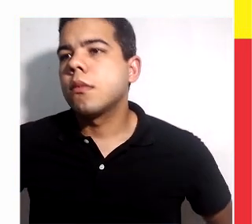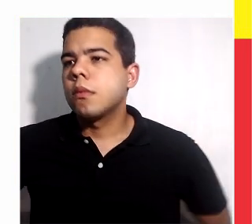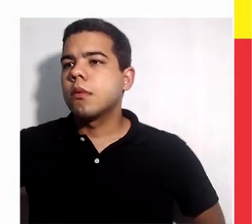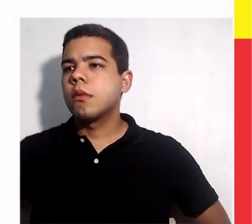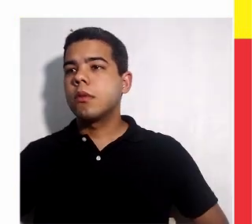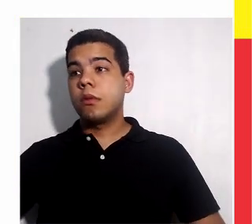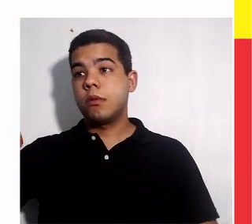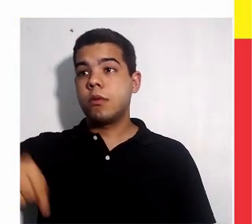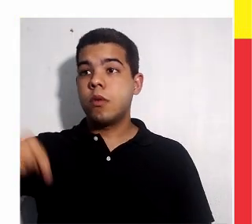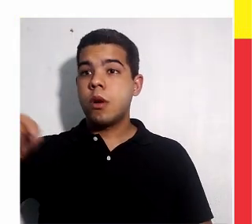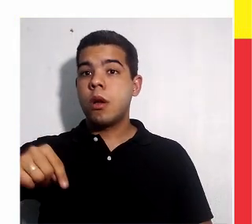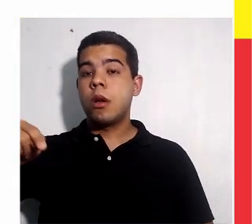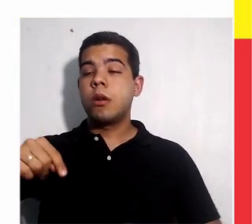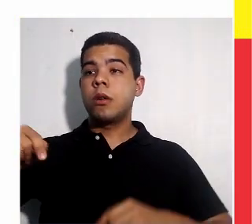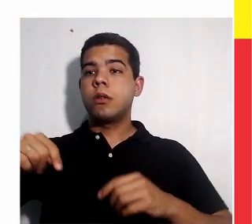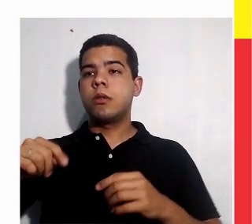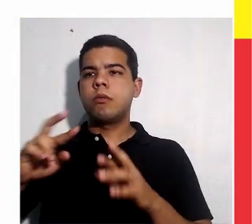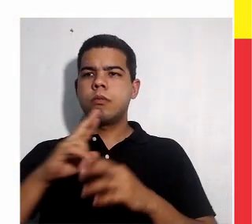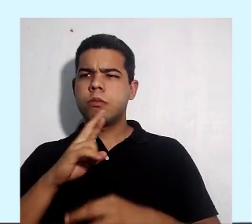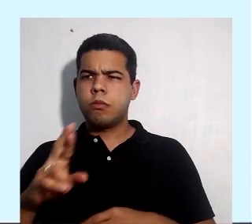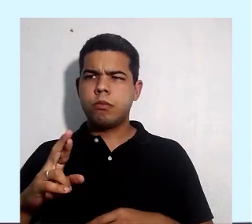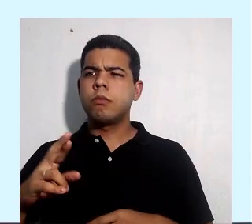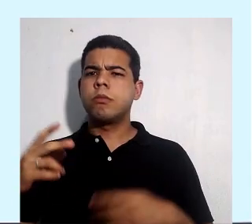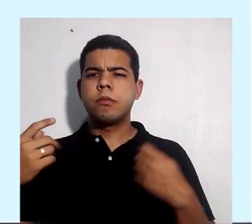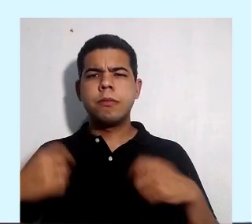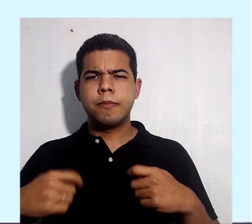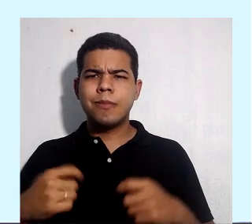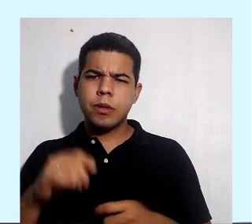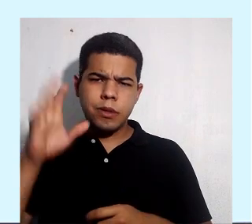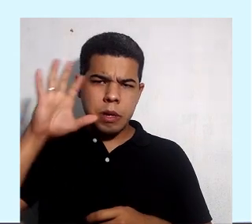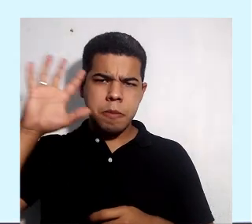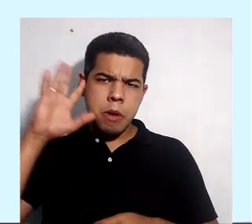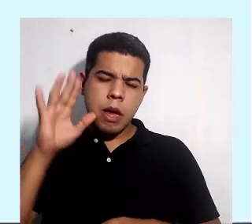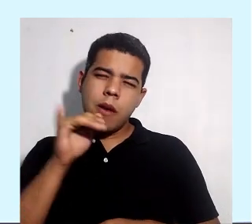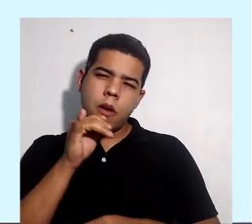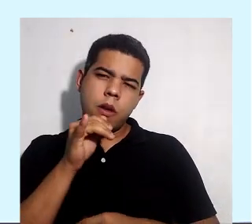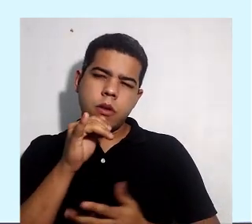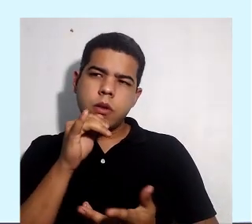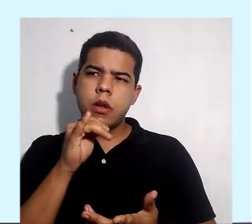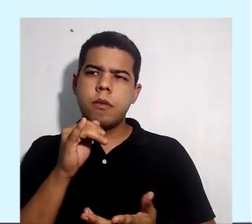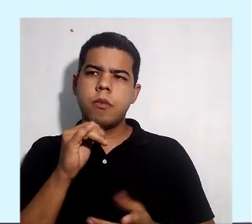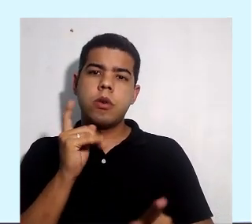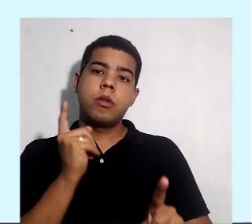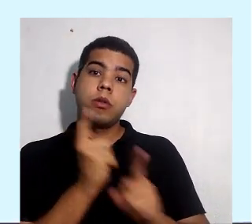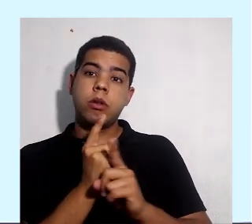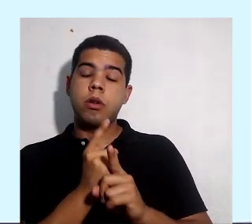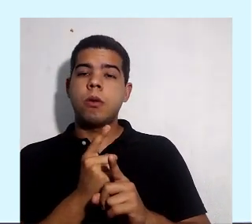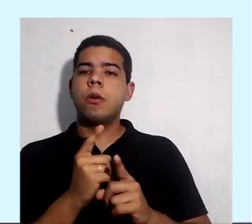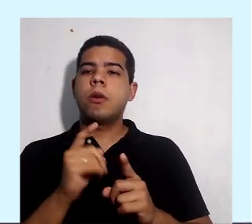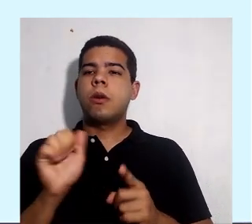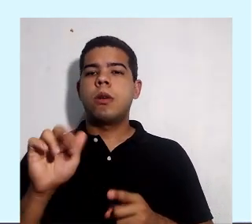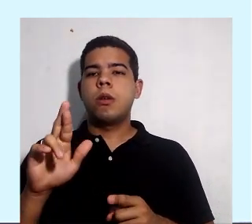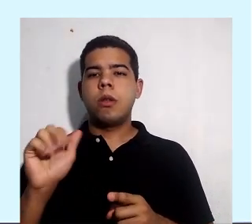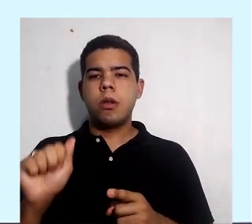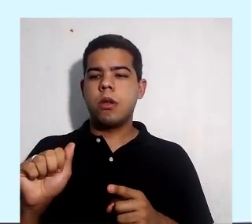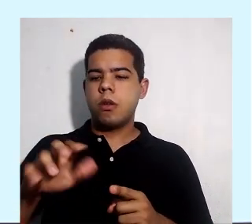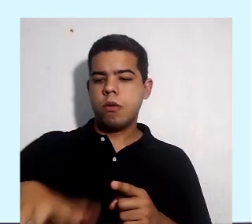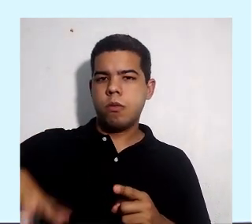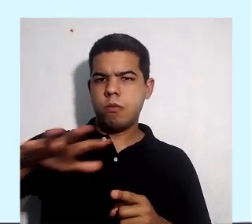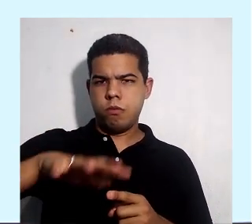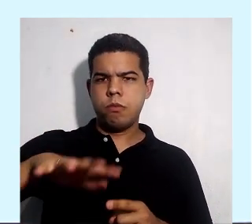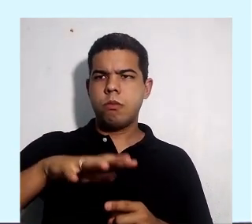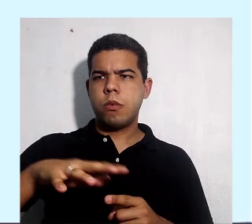Então, ó, na nossa solução, o que eu tenho que dizer a vocês? A gente tem que imaginar o seguinte. Eu tenho que encontrar primeiramente a área